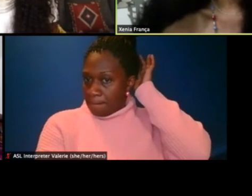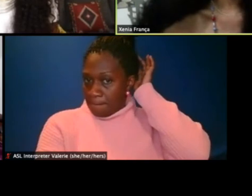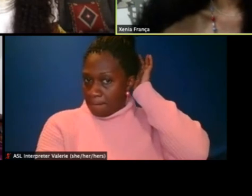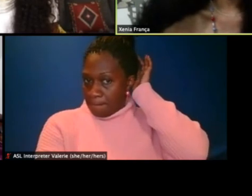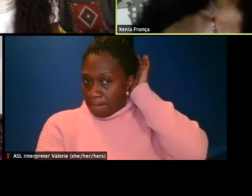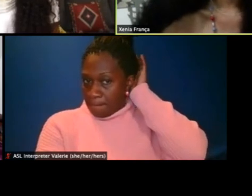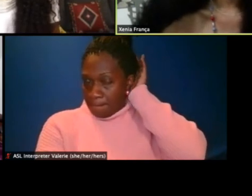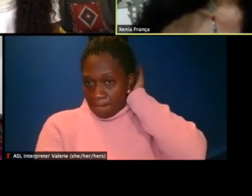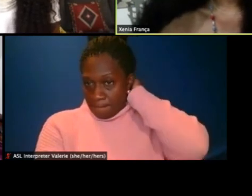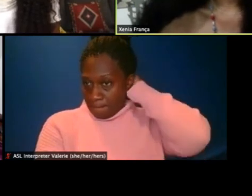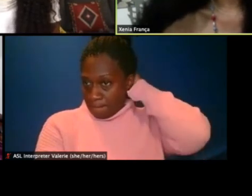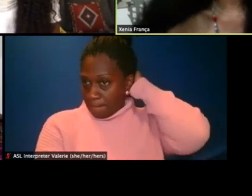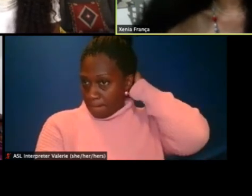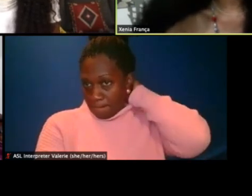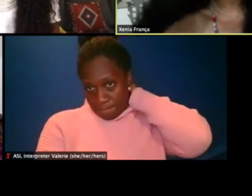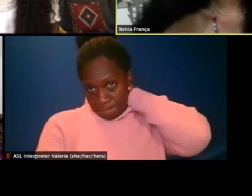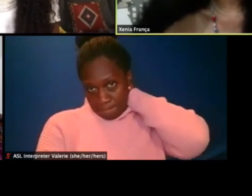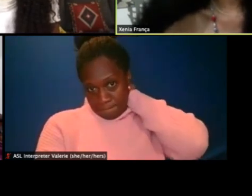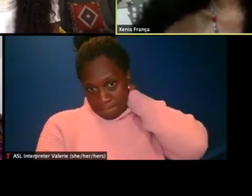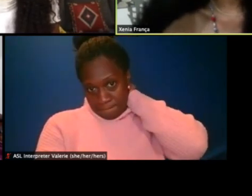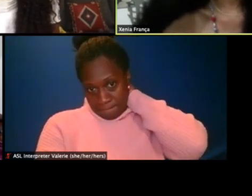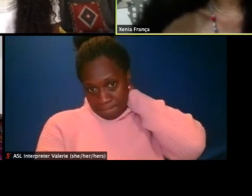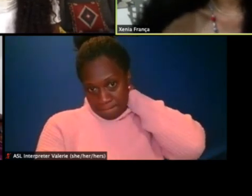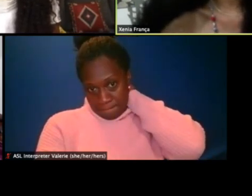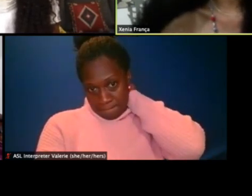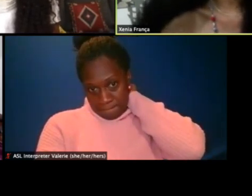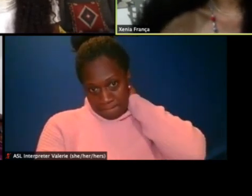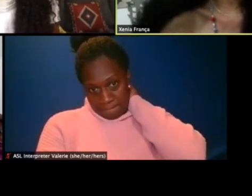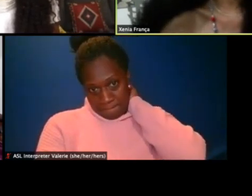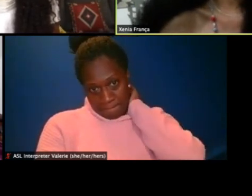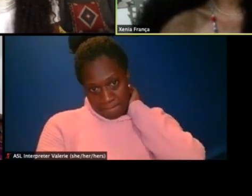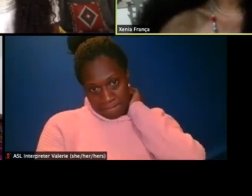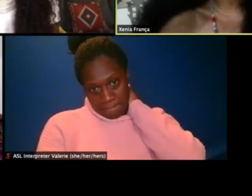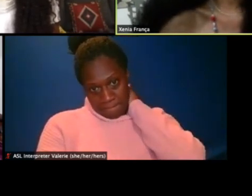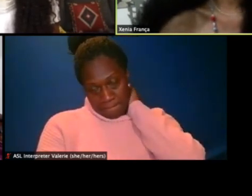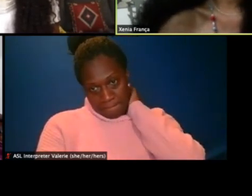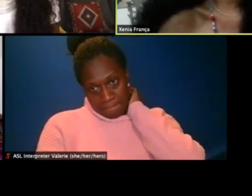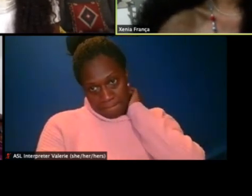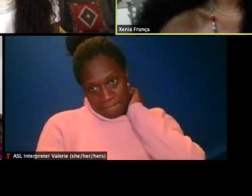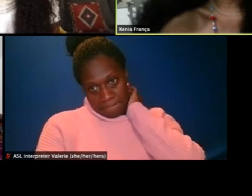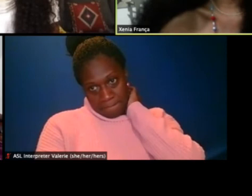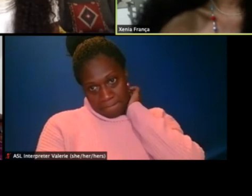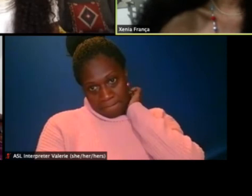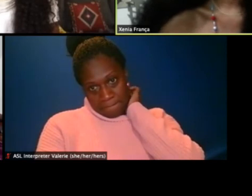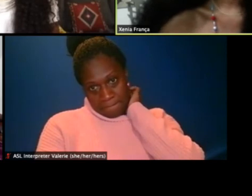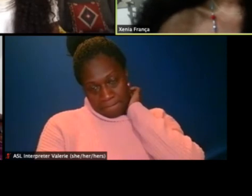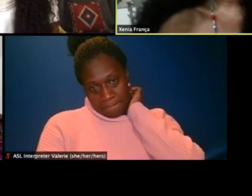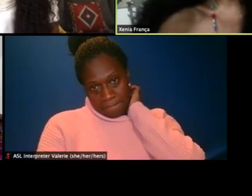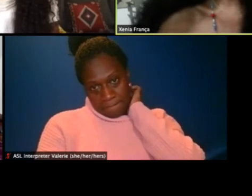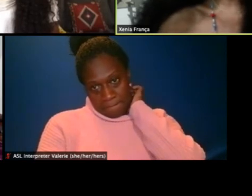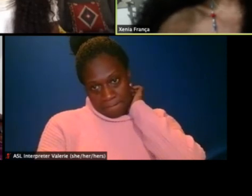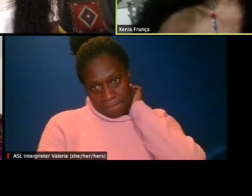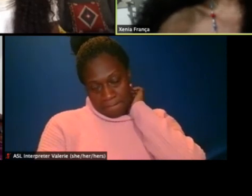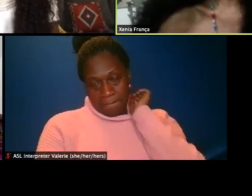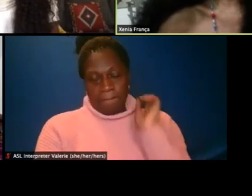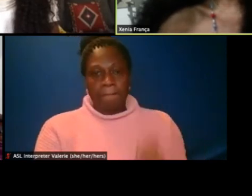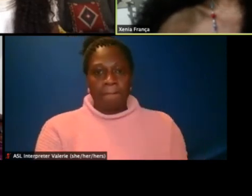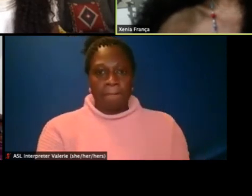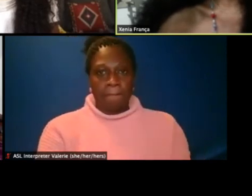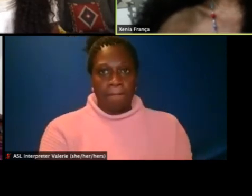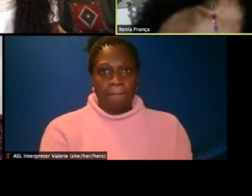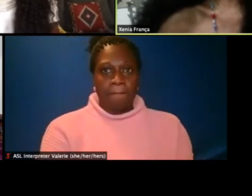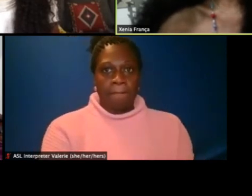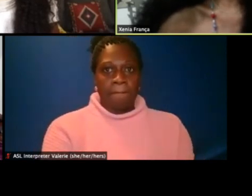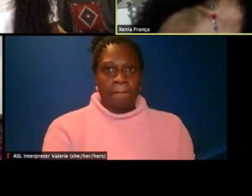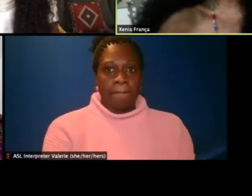10 minutos. Um jovem negro é morto a cada 10 minutos no Brasil. Isso é muito grave. Então, eu acredito que